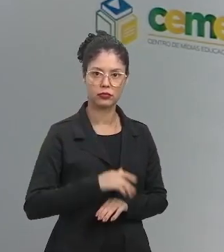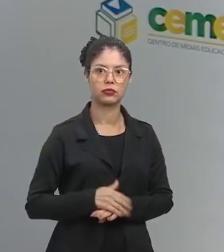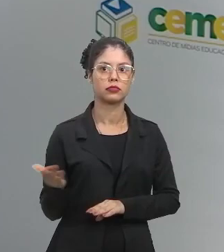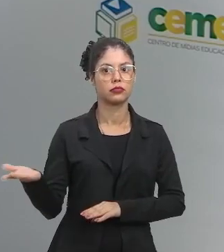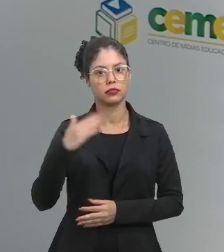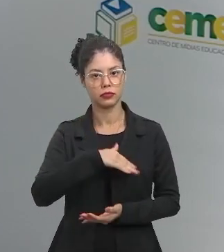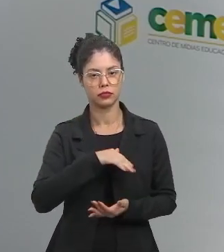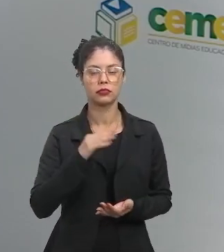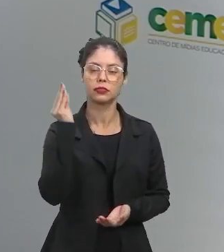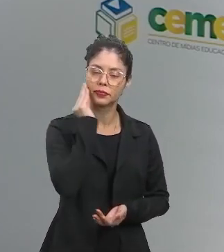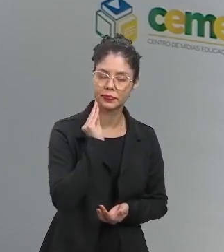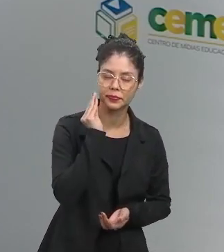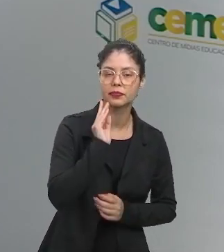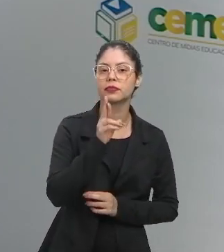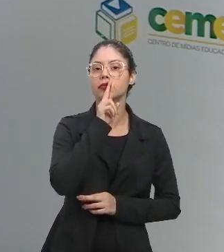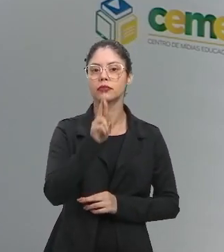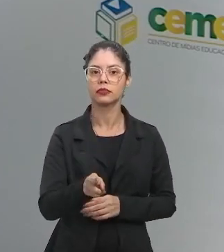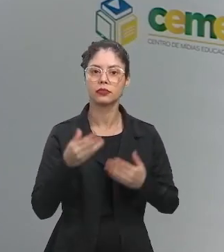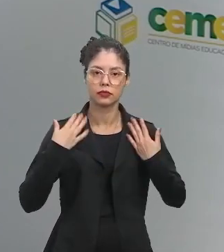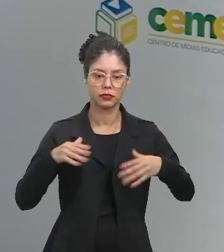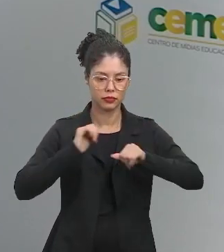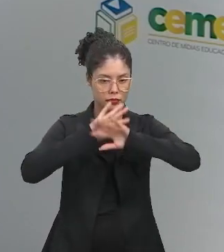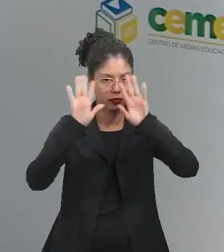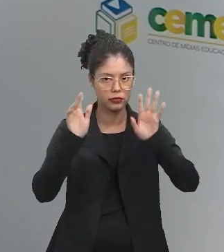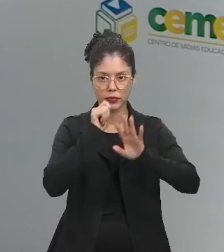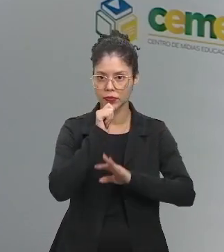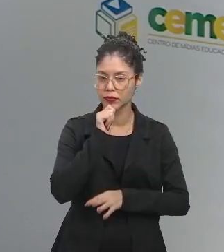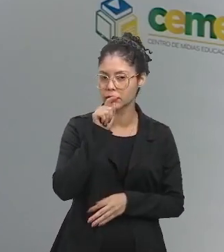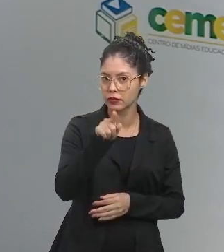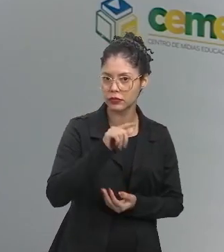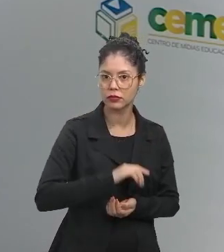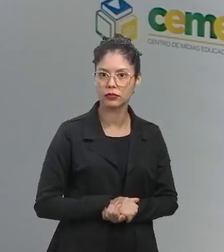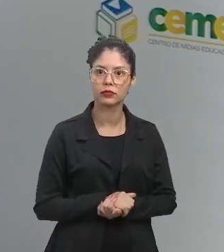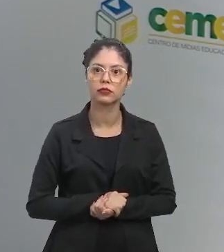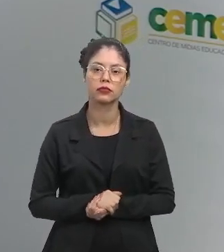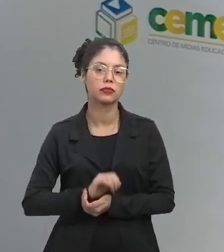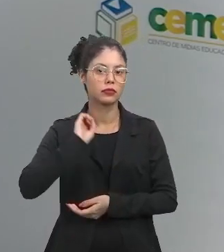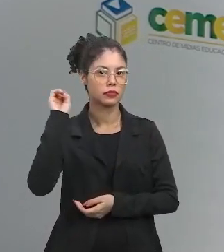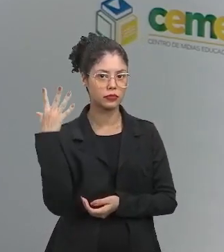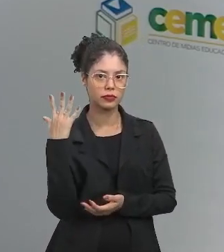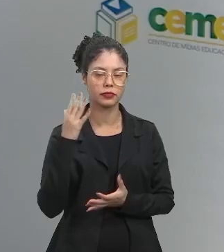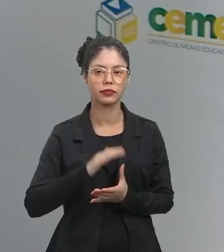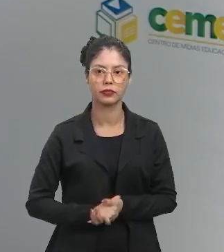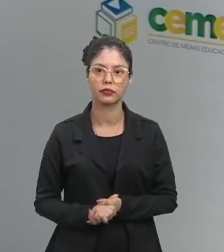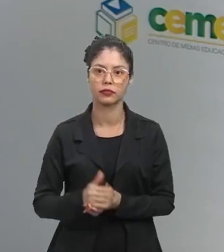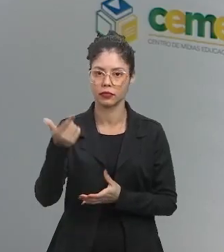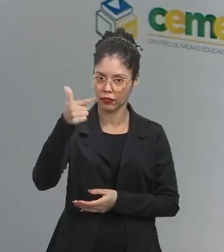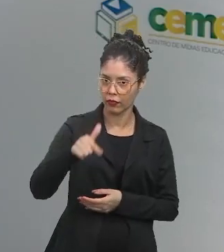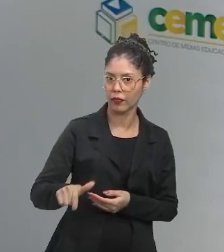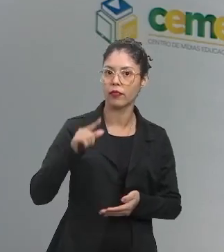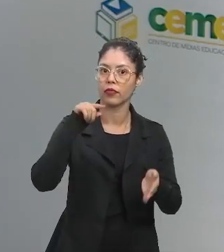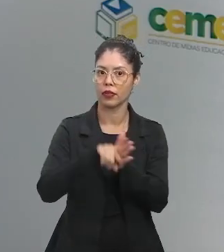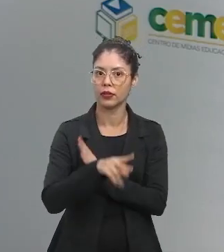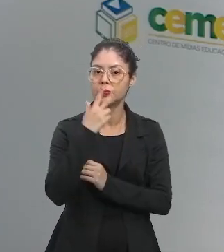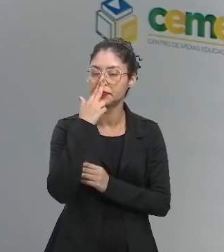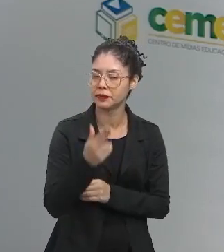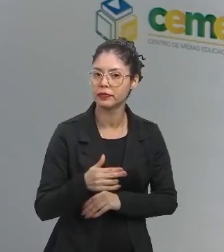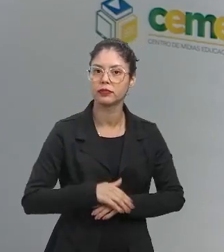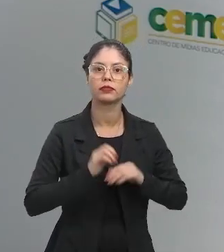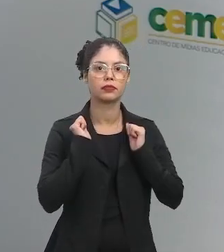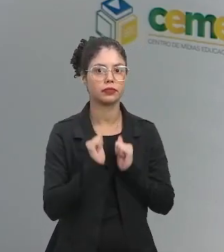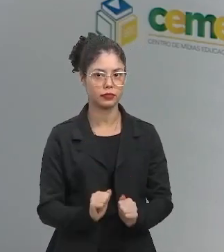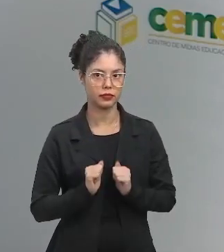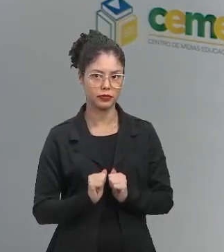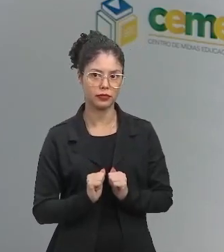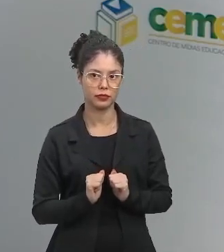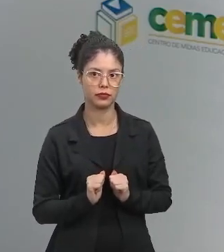tentar dar uma resolução, ficar mais claro para vocês, para que, se acontecer novamente uma questão parecida com essa, a gente